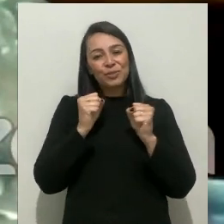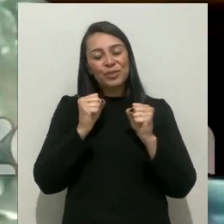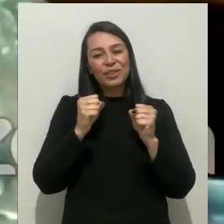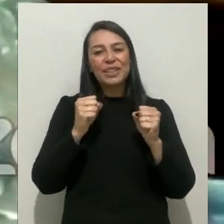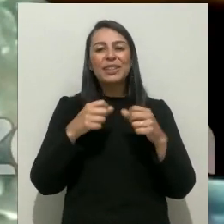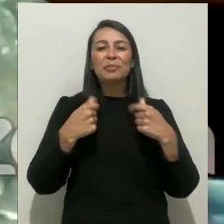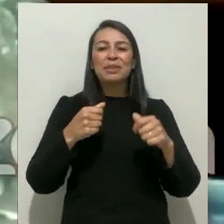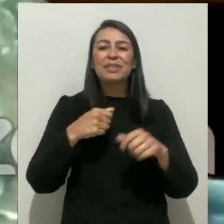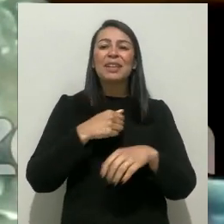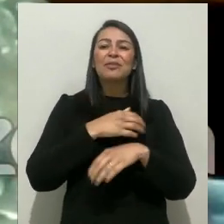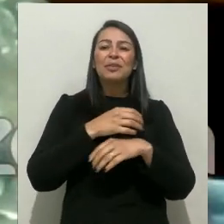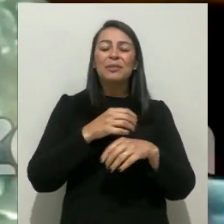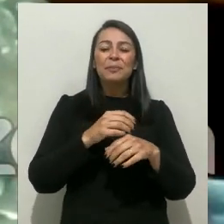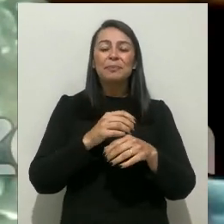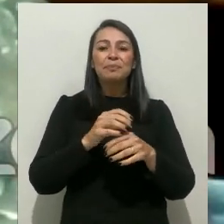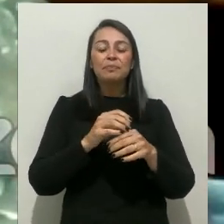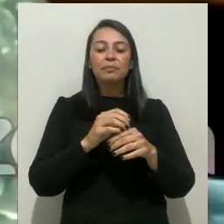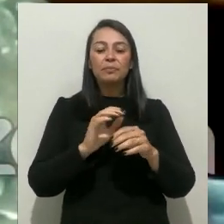detalhes,